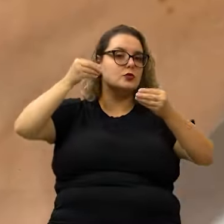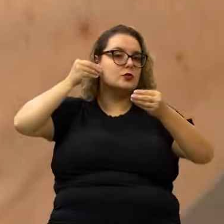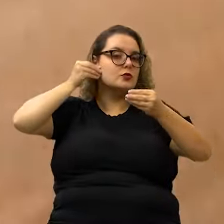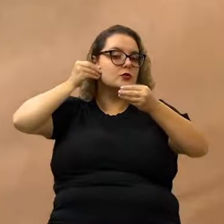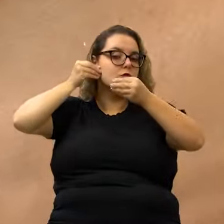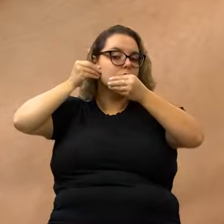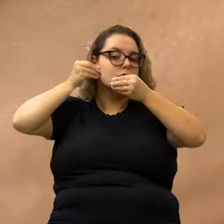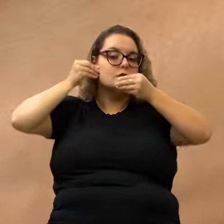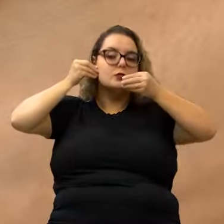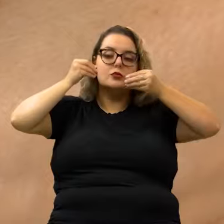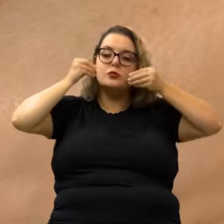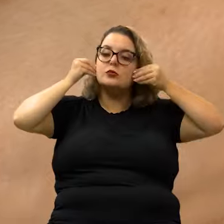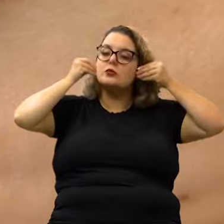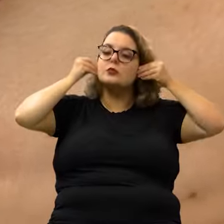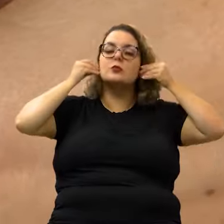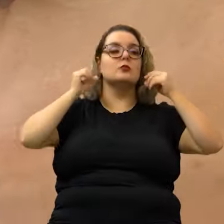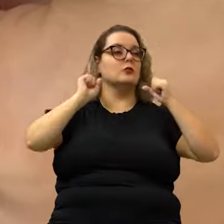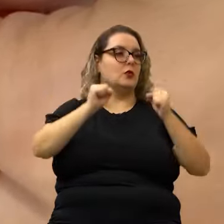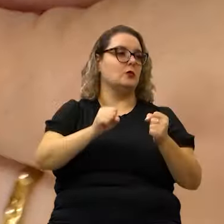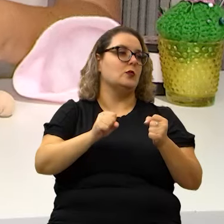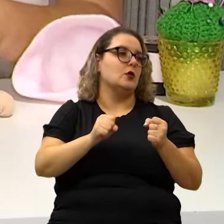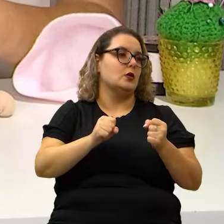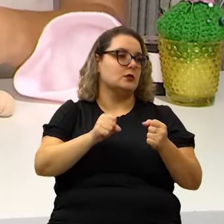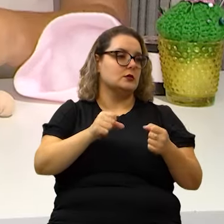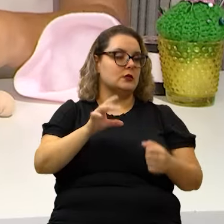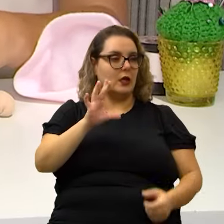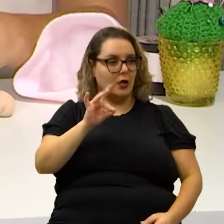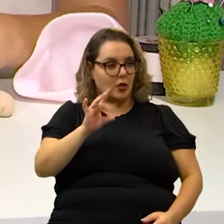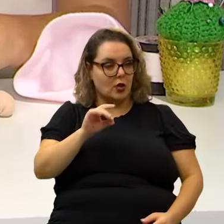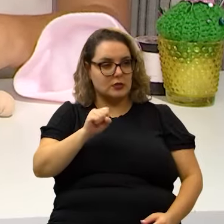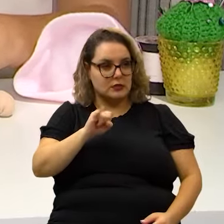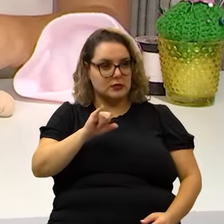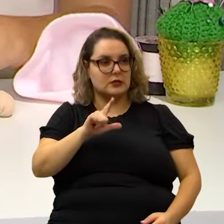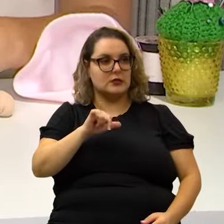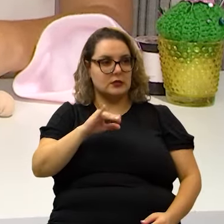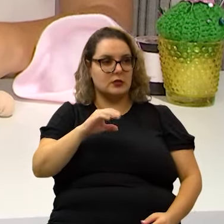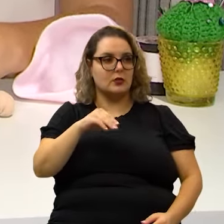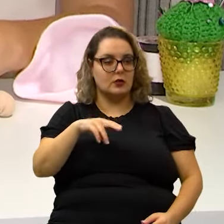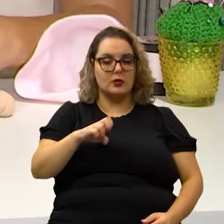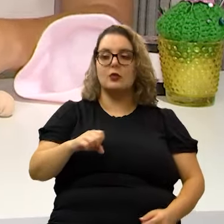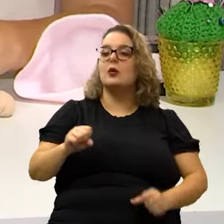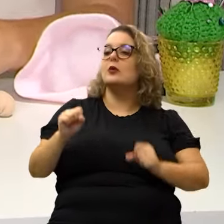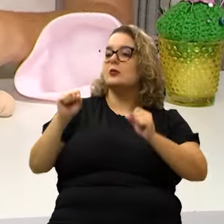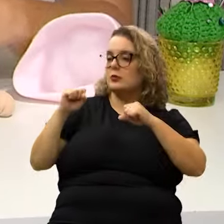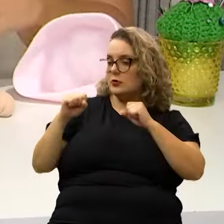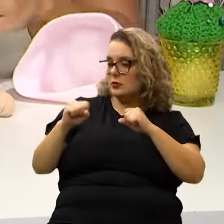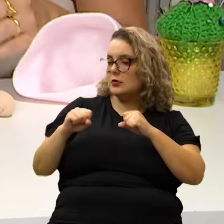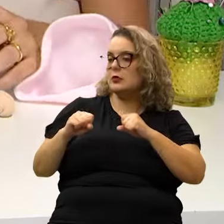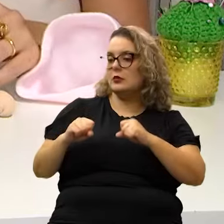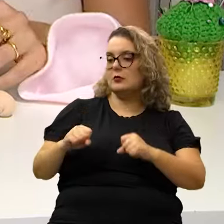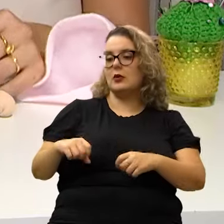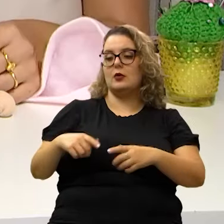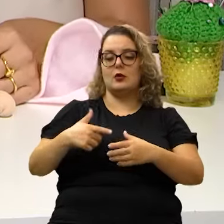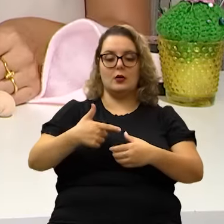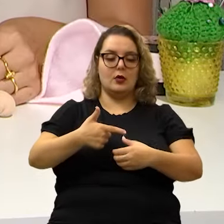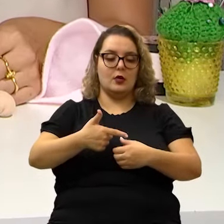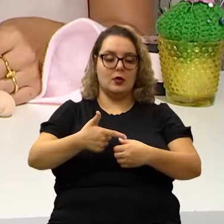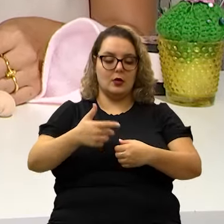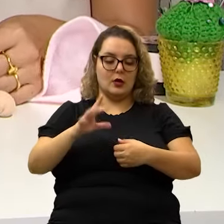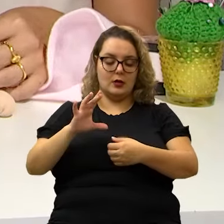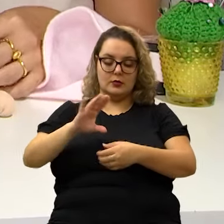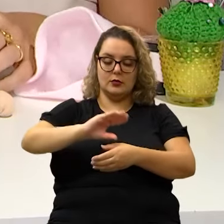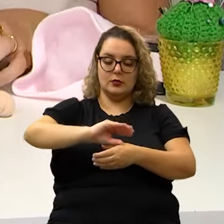do corpinho. Mas pode ser também cola de silicone, não pode? Pode ser a cola de silicone, esperar que ela seque bem, né? Porque essa daqui, como ela, a cola